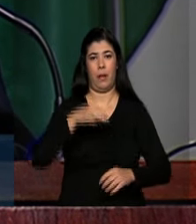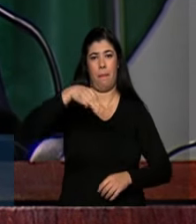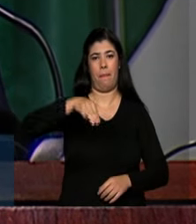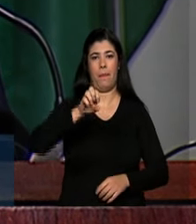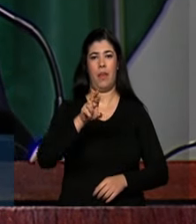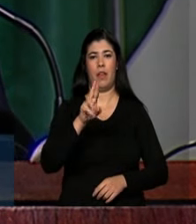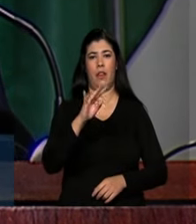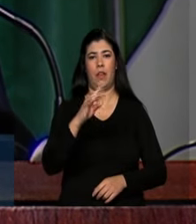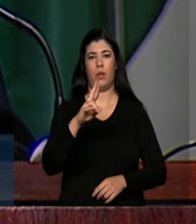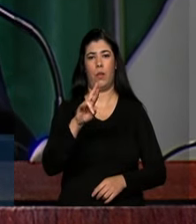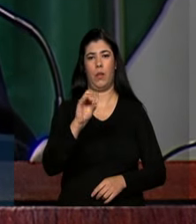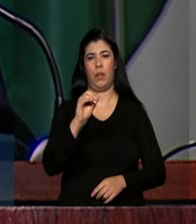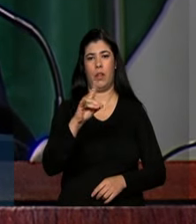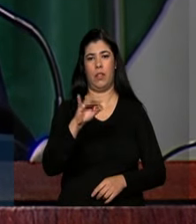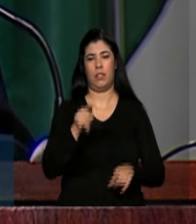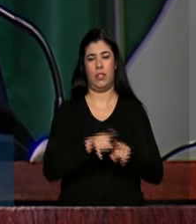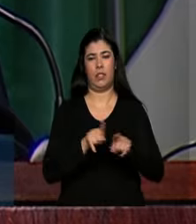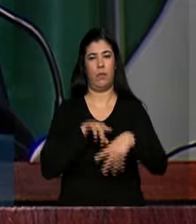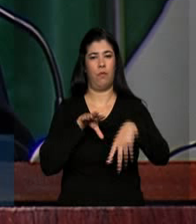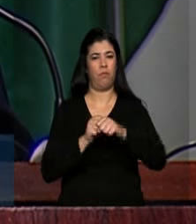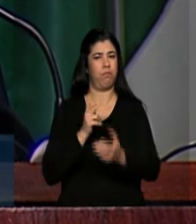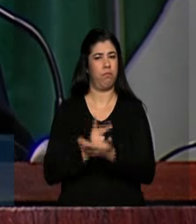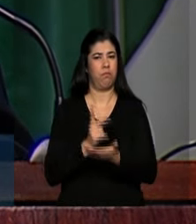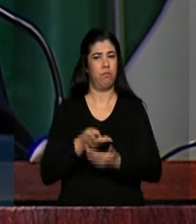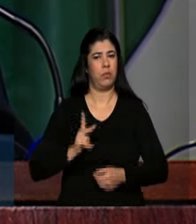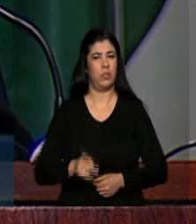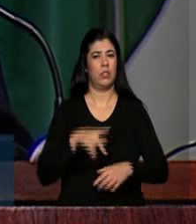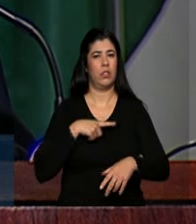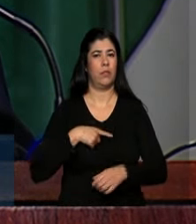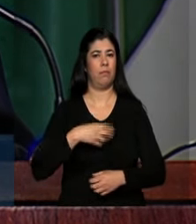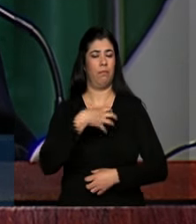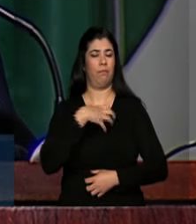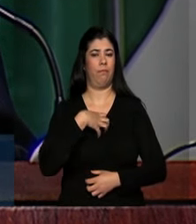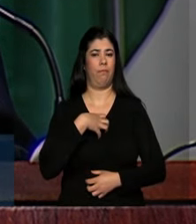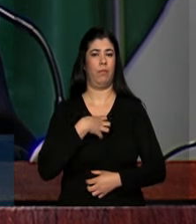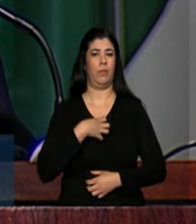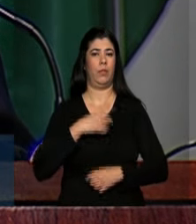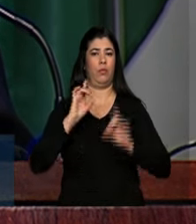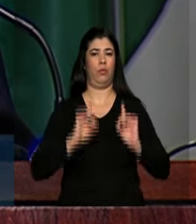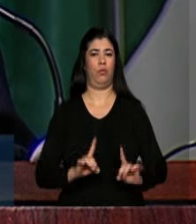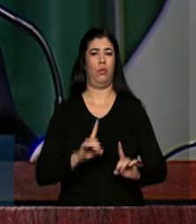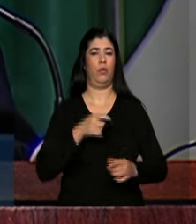formação profissional contínua e no sentido de dever para com a sociedade brasileira.